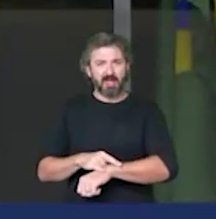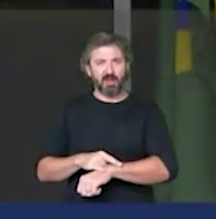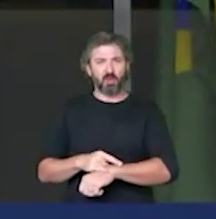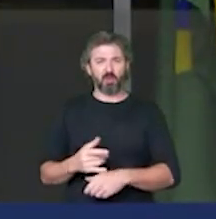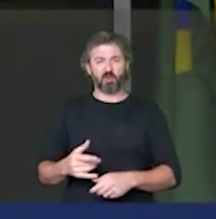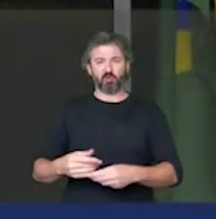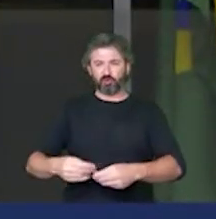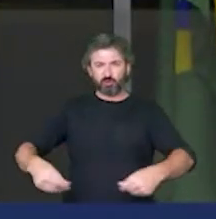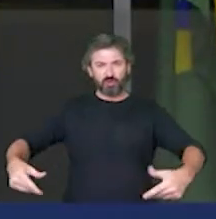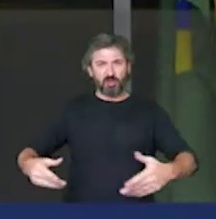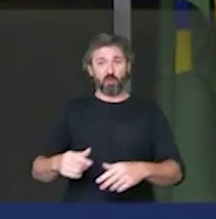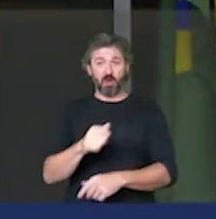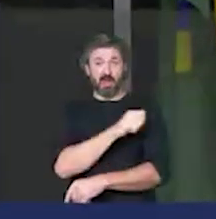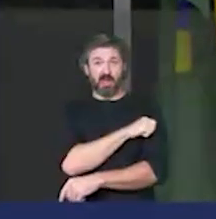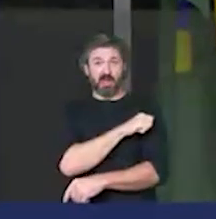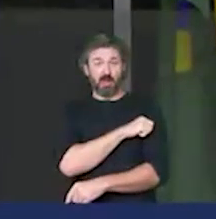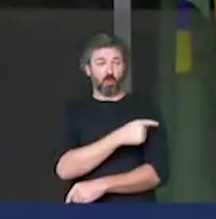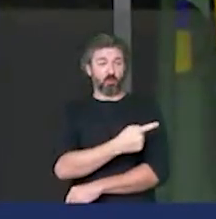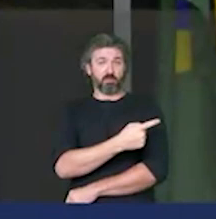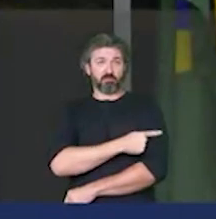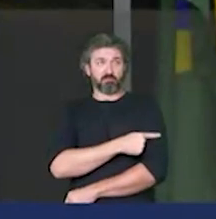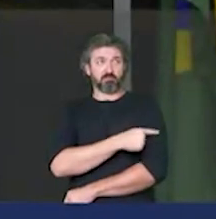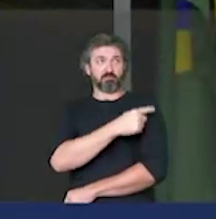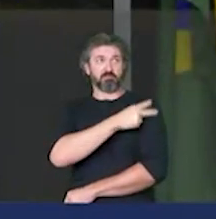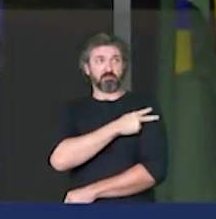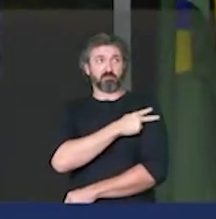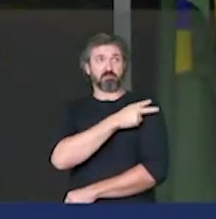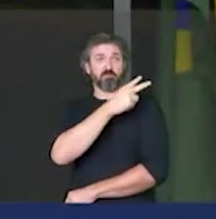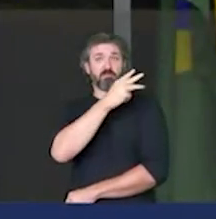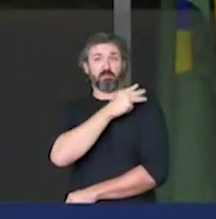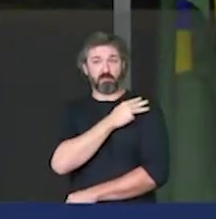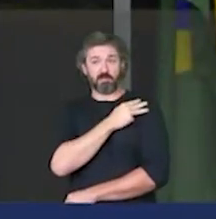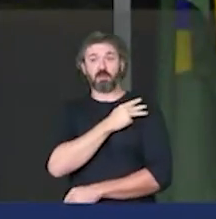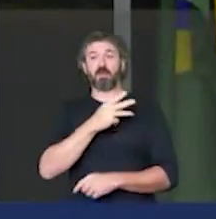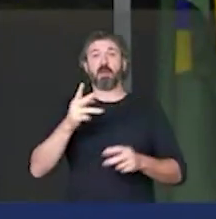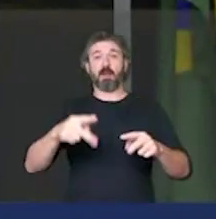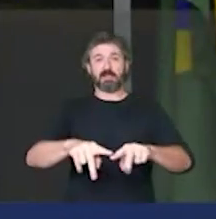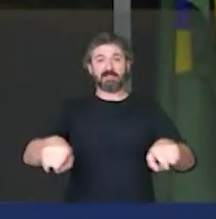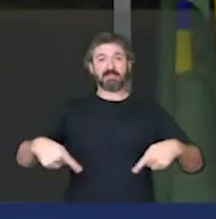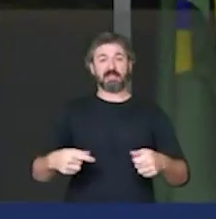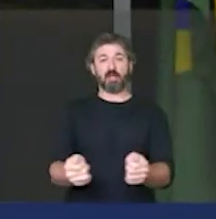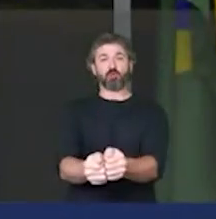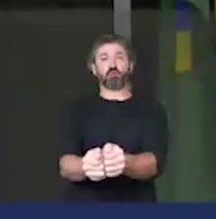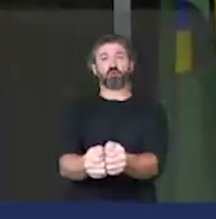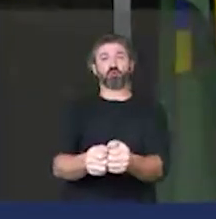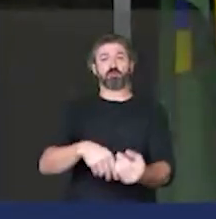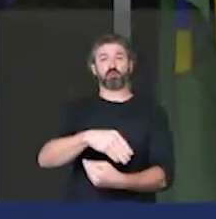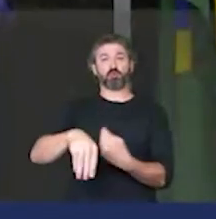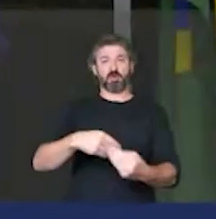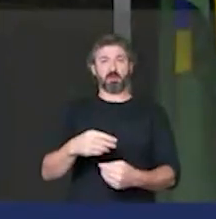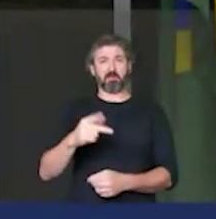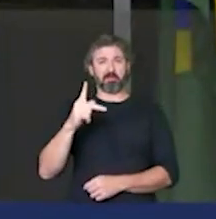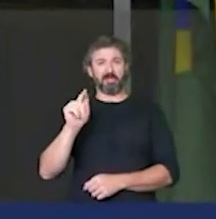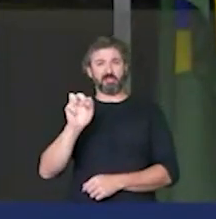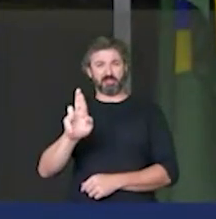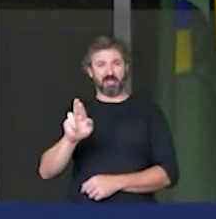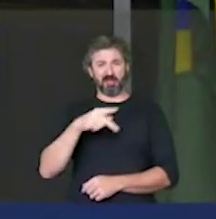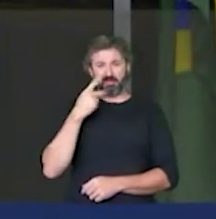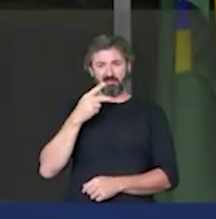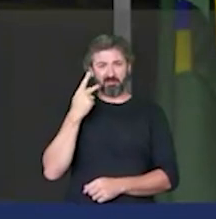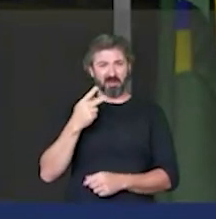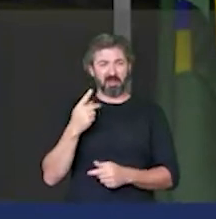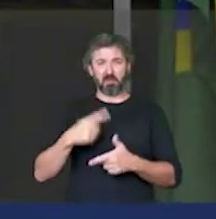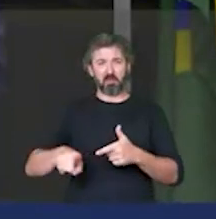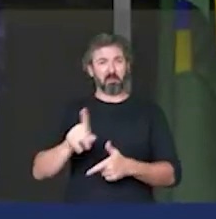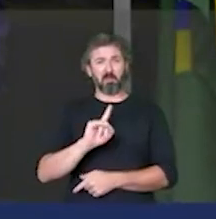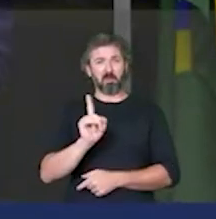chão batido, em que o aluno do primeiro, do segundo e do terceiro ano estão tendo aula na mesma sala de aula e o Procurador-Geral da República não